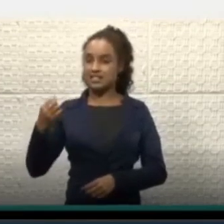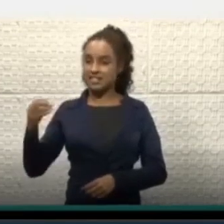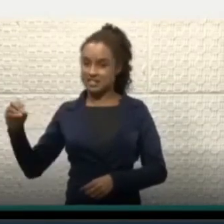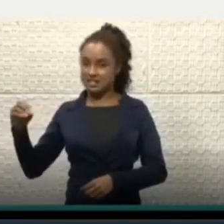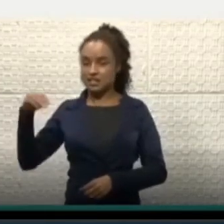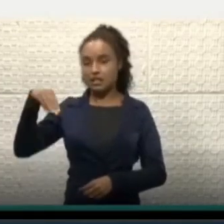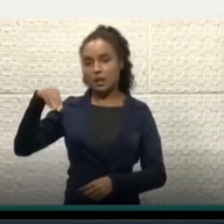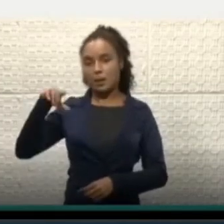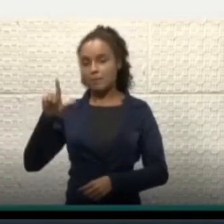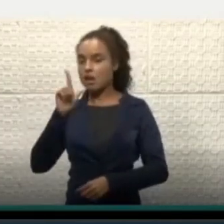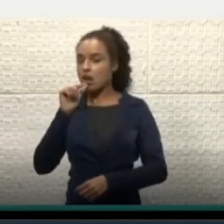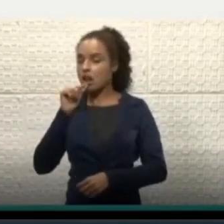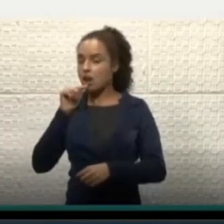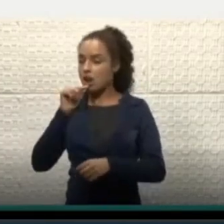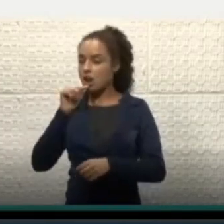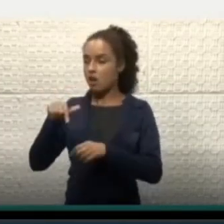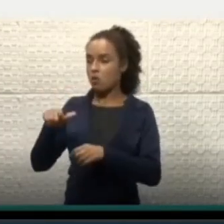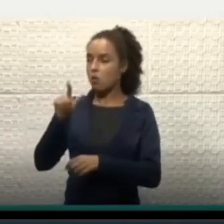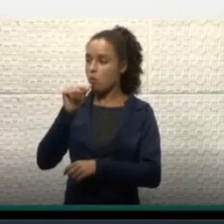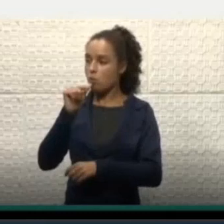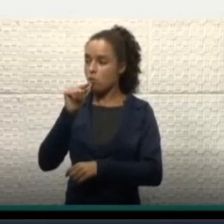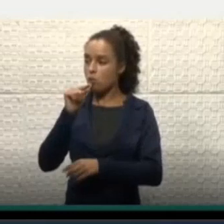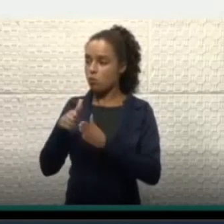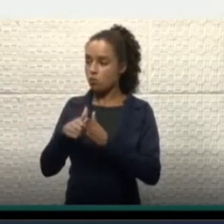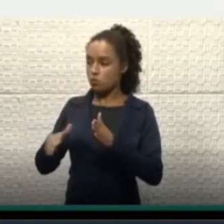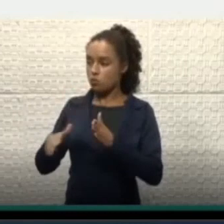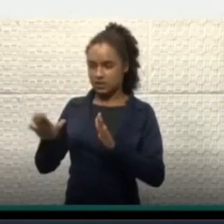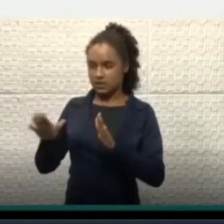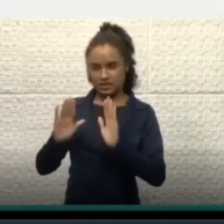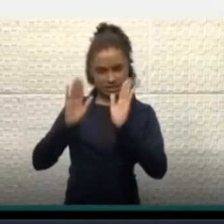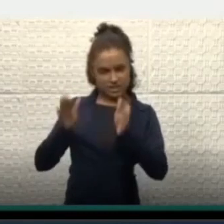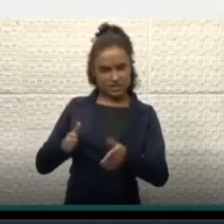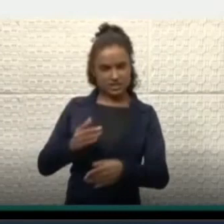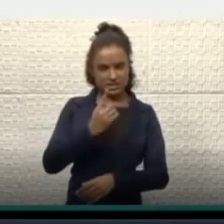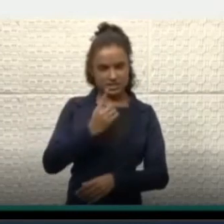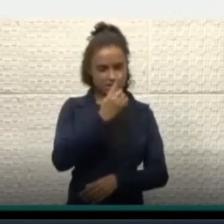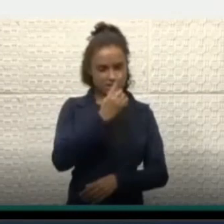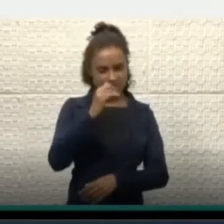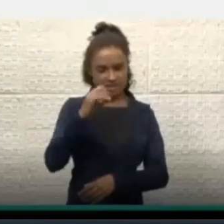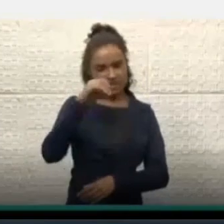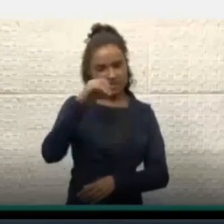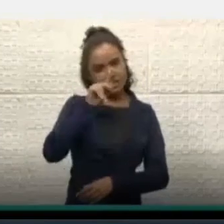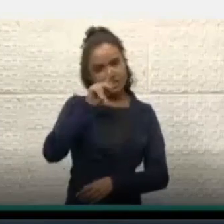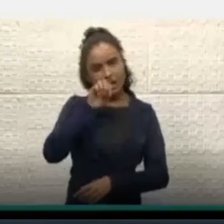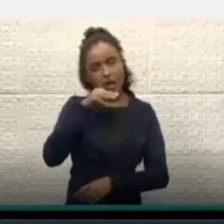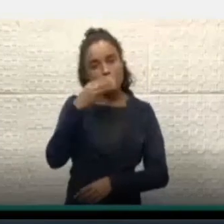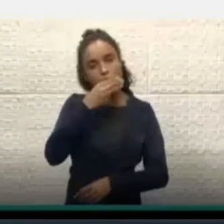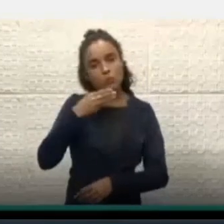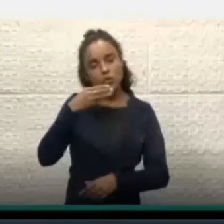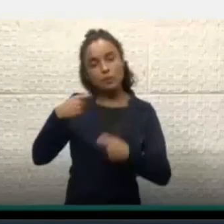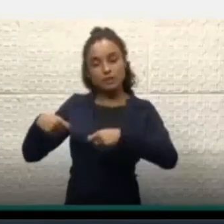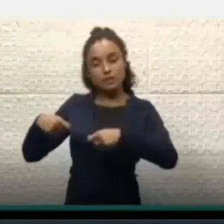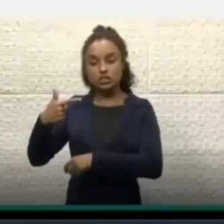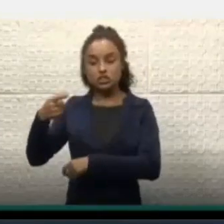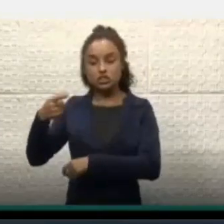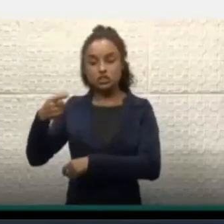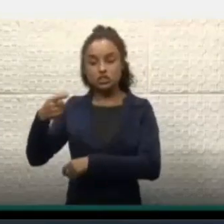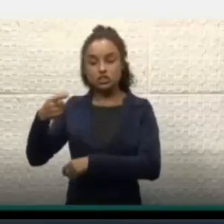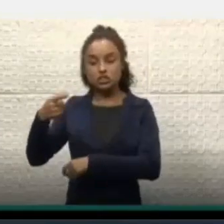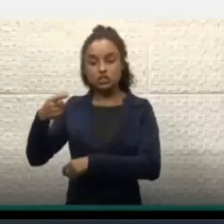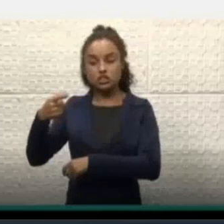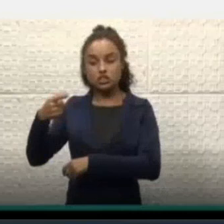destilada. Então, uma característica importante aí. Percebam já que para 100 gramas de açúcar eu precisei de 200 ml de água. Para 100